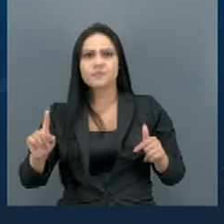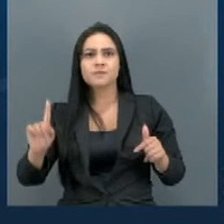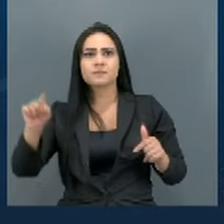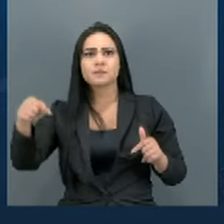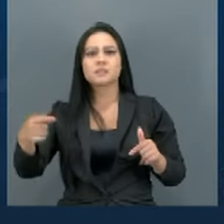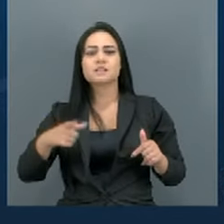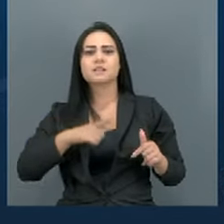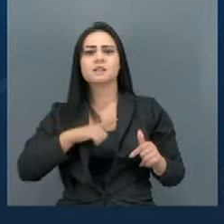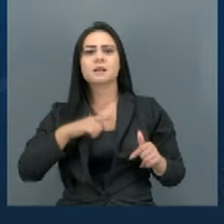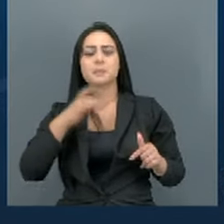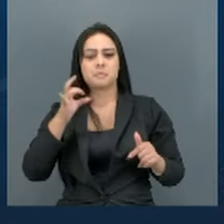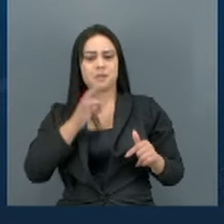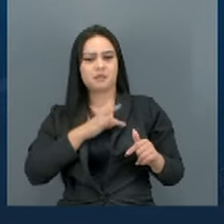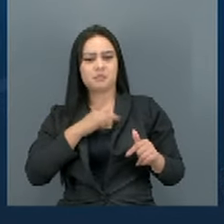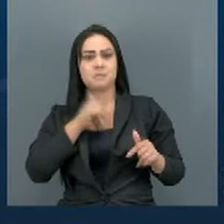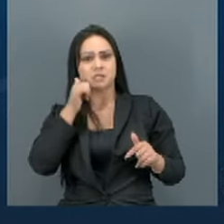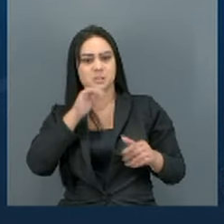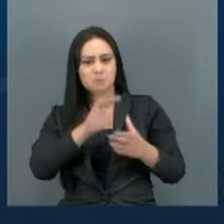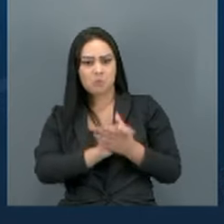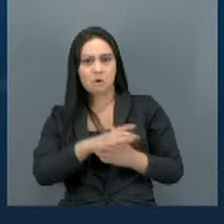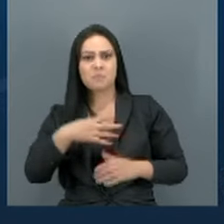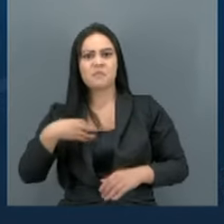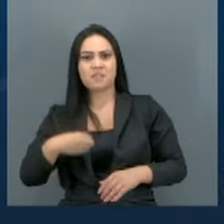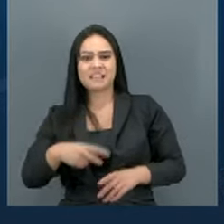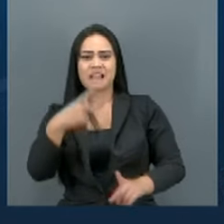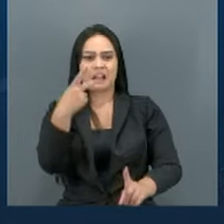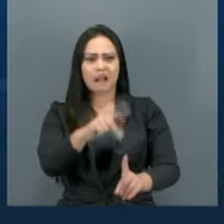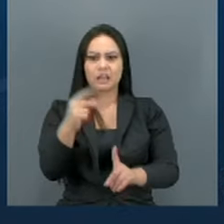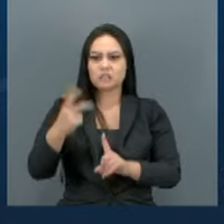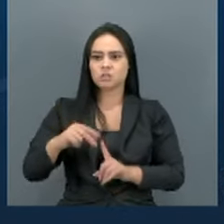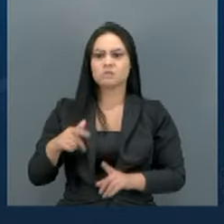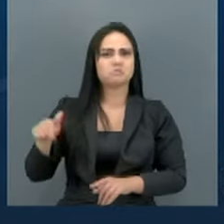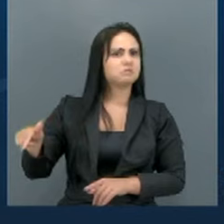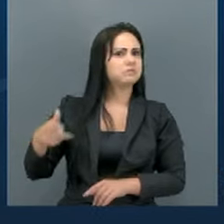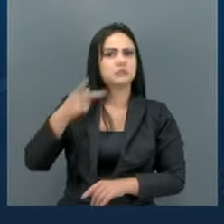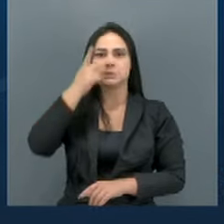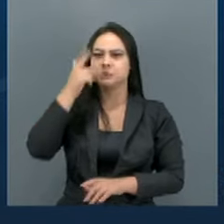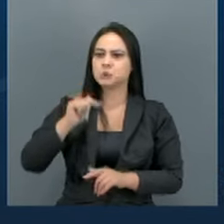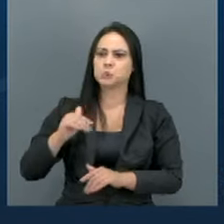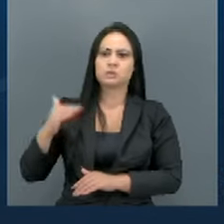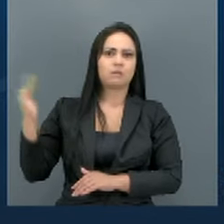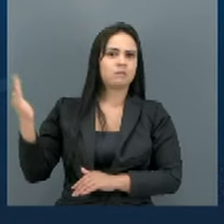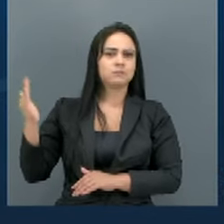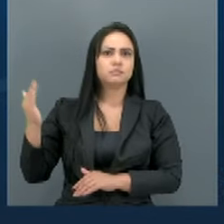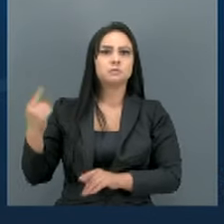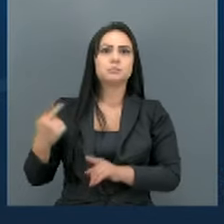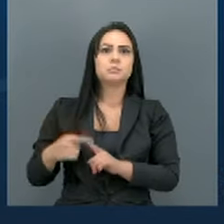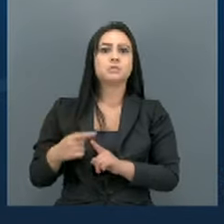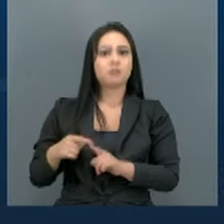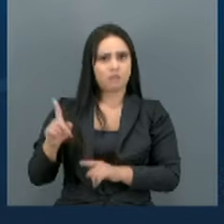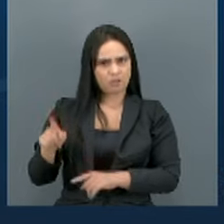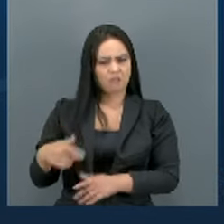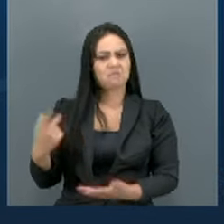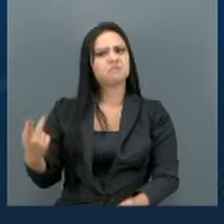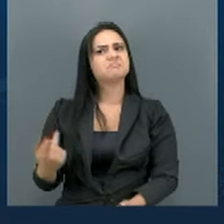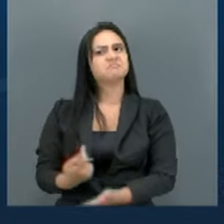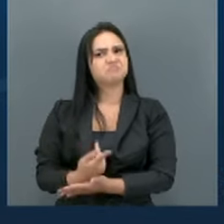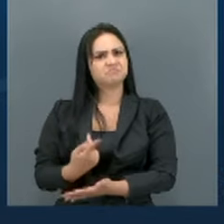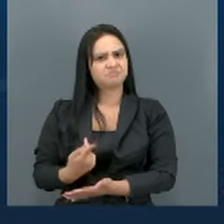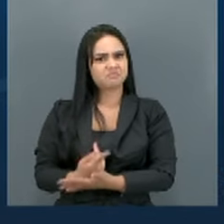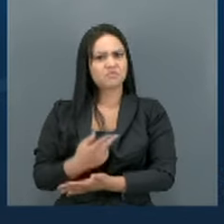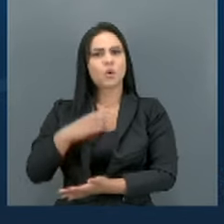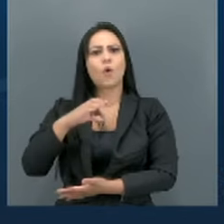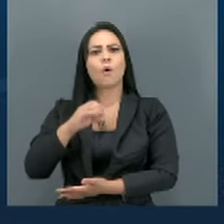da minha esposa, das minhas filhas, ter sido agredida por esses covardes, né? Porque são covardes, aí você pode ter certeza que